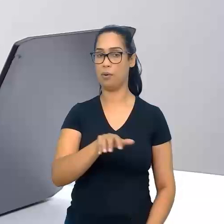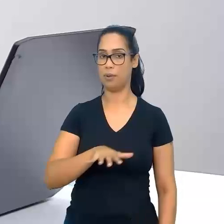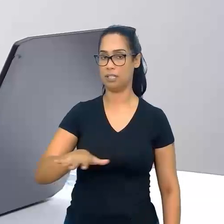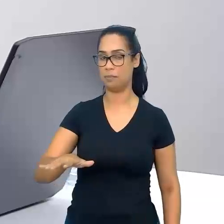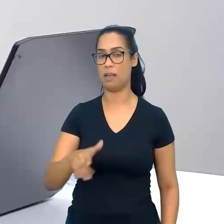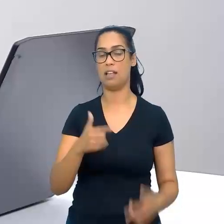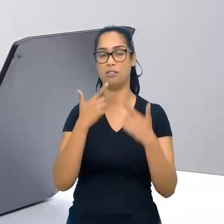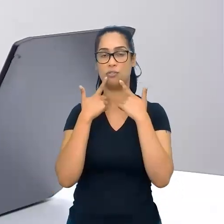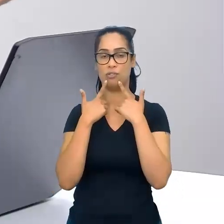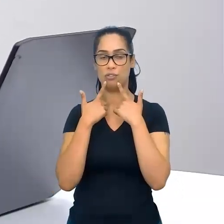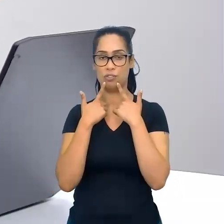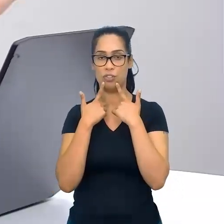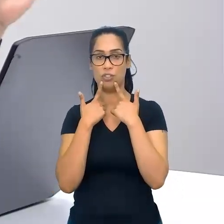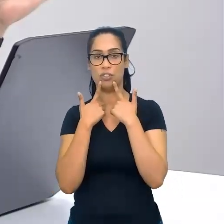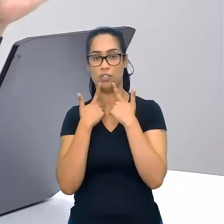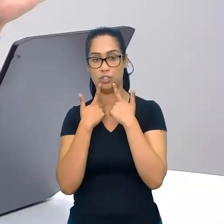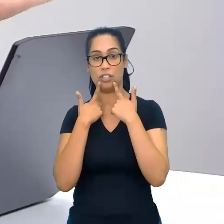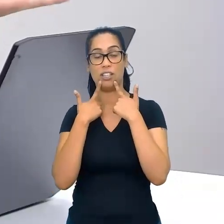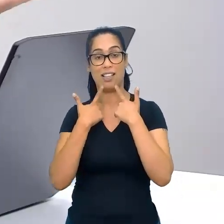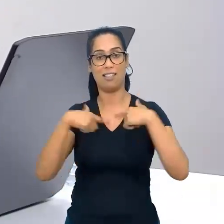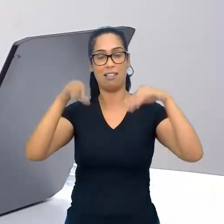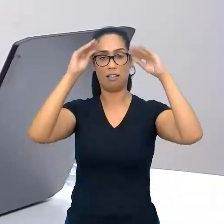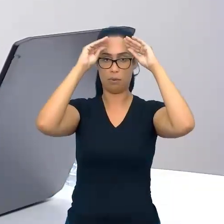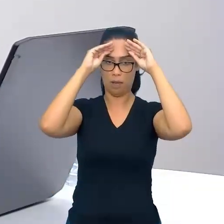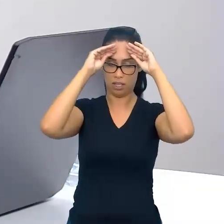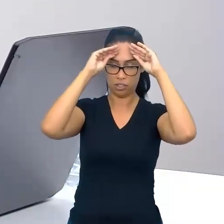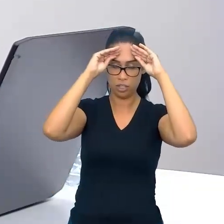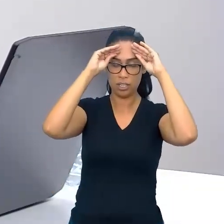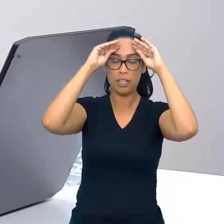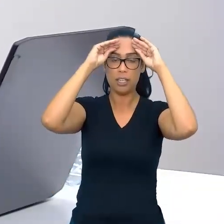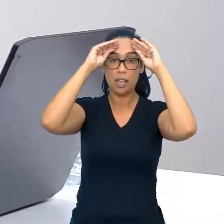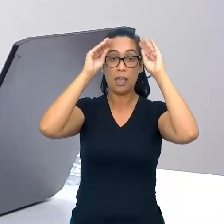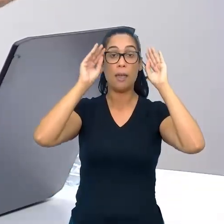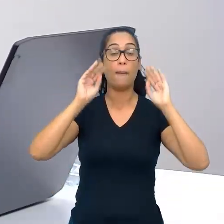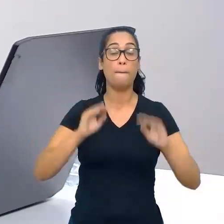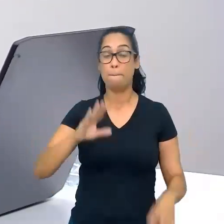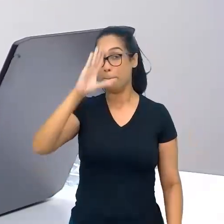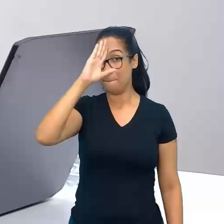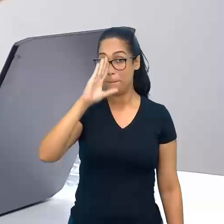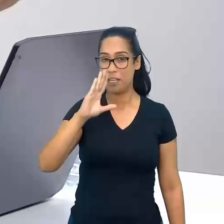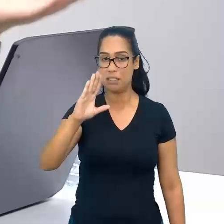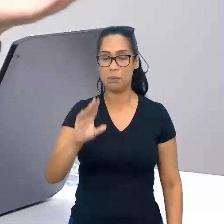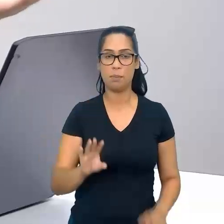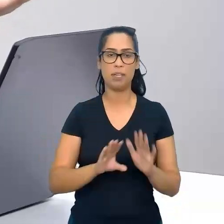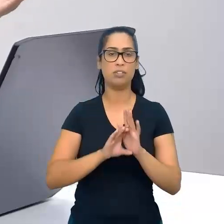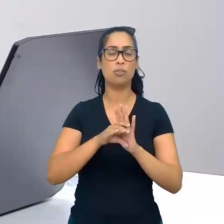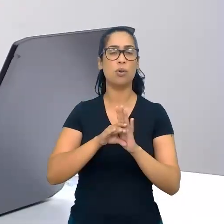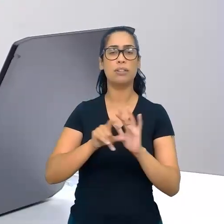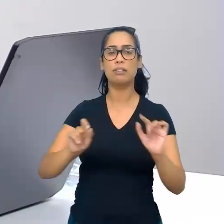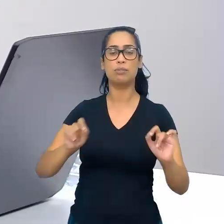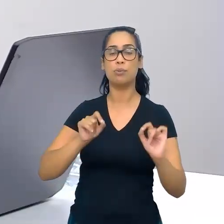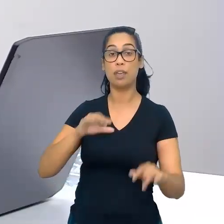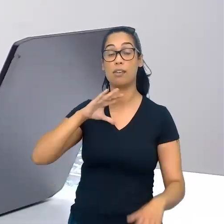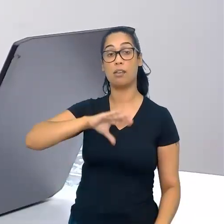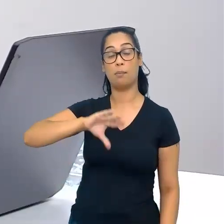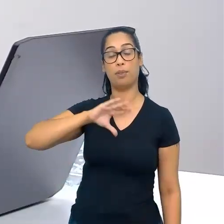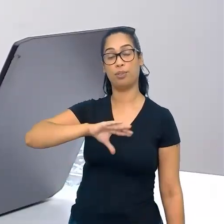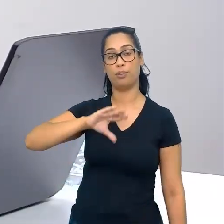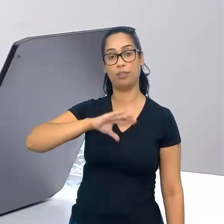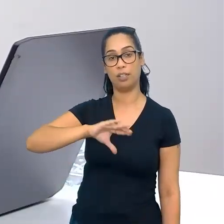diz respeito aqui a língua portuguesa principalmente mas é importante para todos